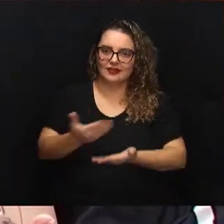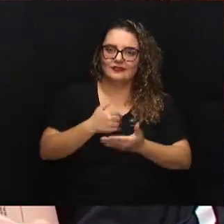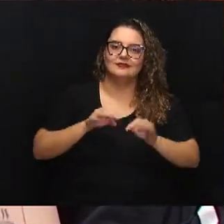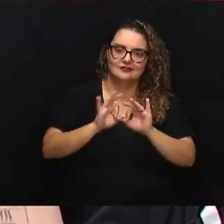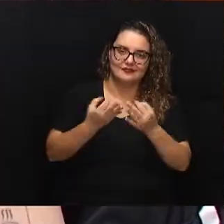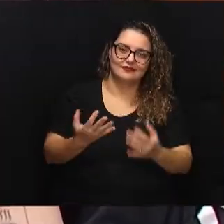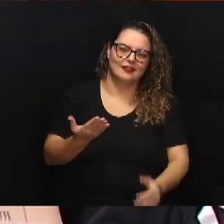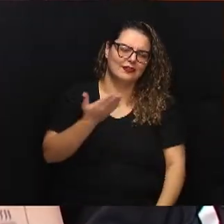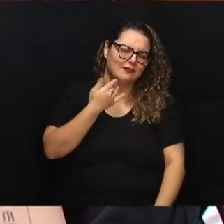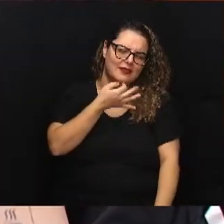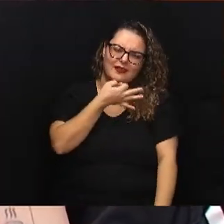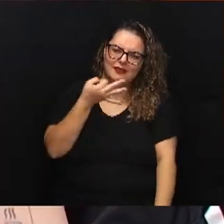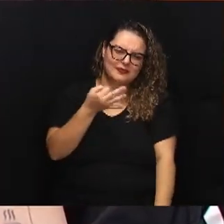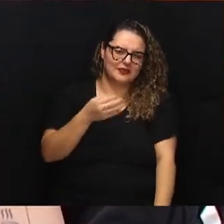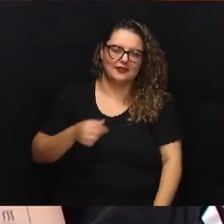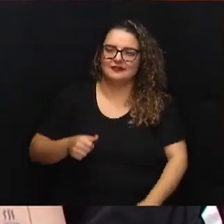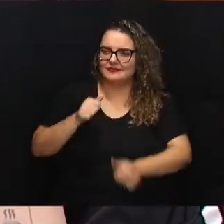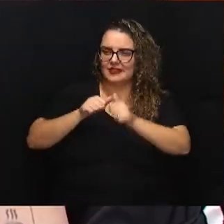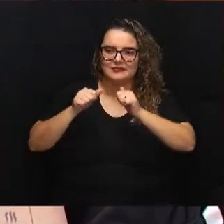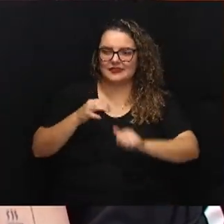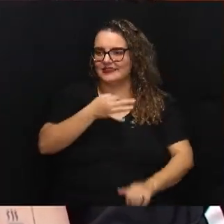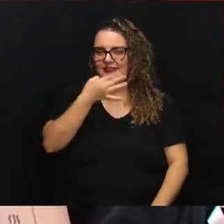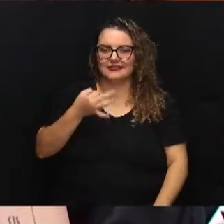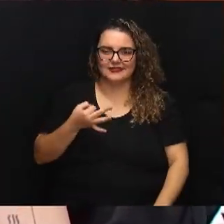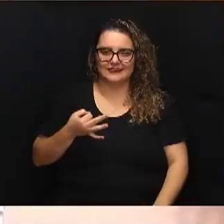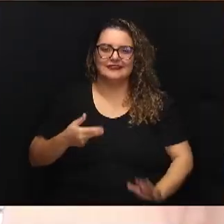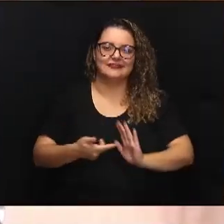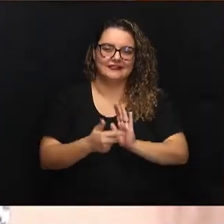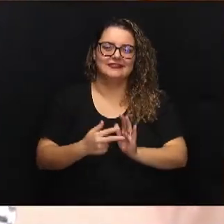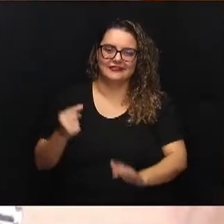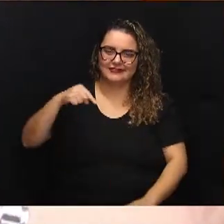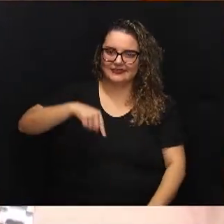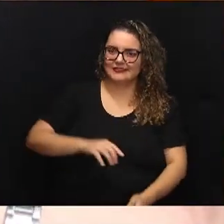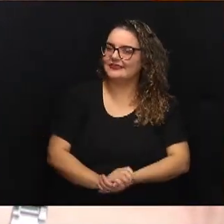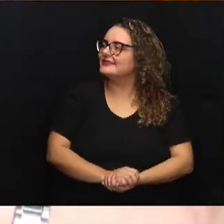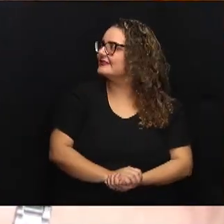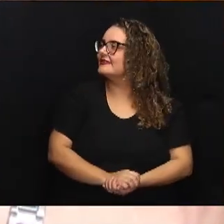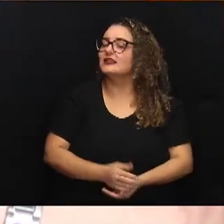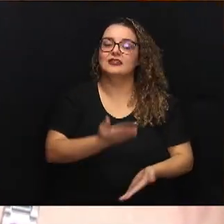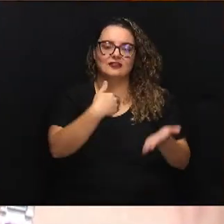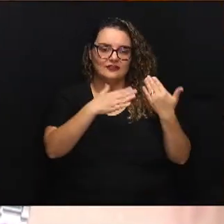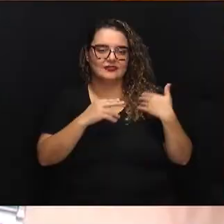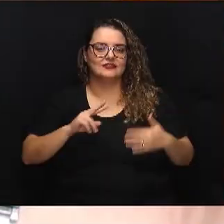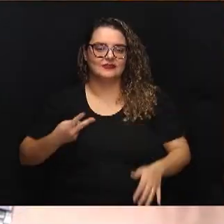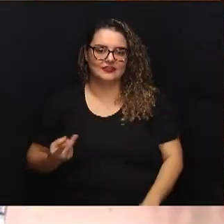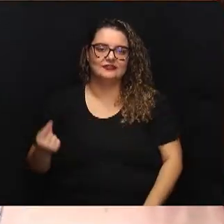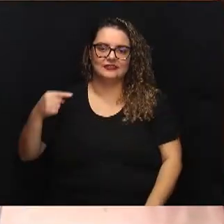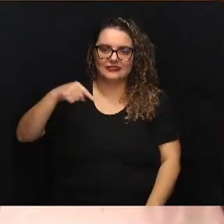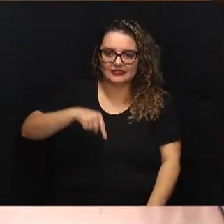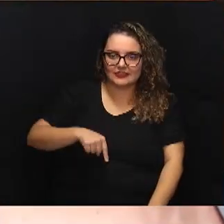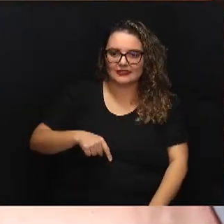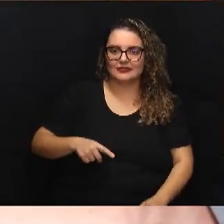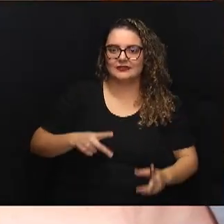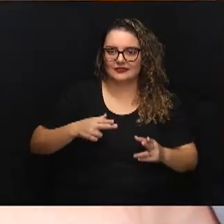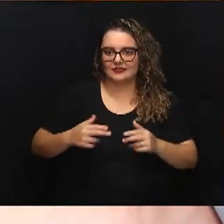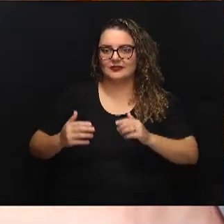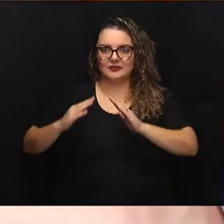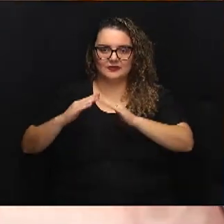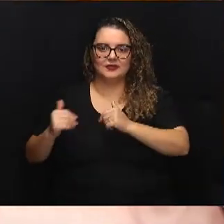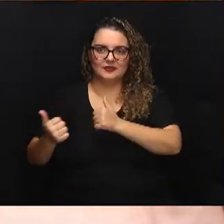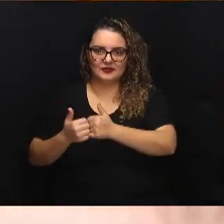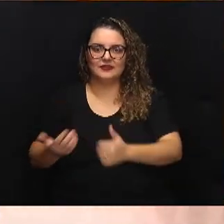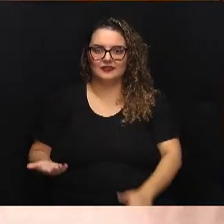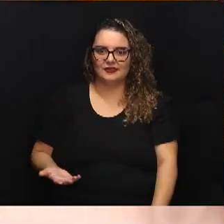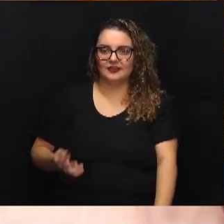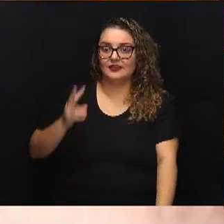uma comida ótima, bebida ótima, então faz super sentido a gente vir. Eu já vim outras vezes, né? E como eu moro perto, assim